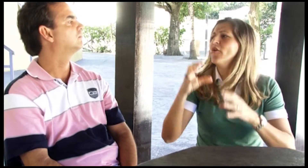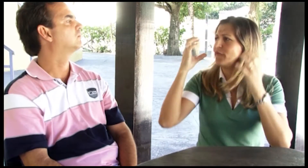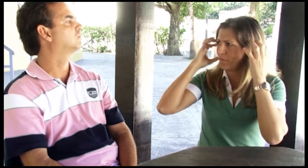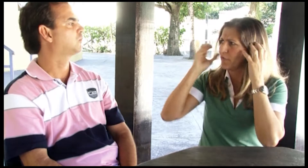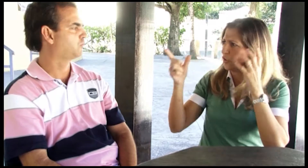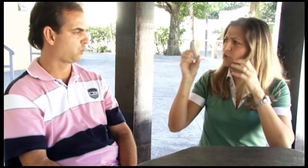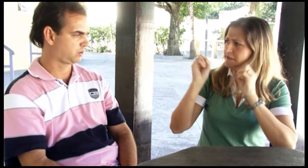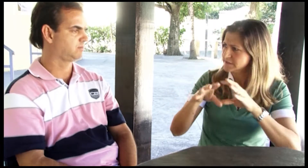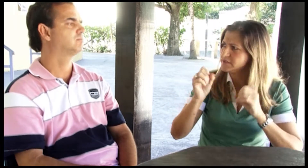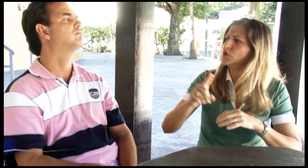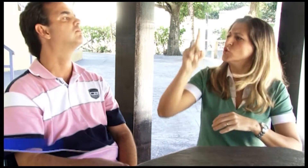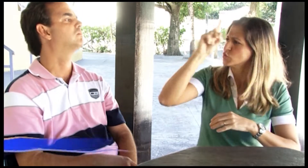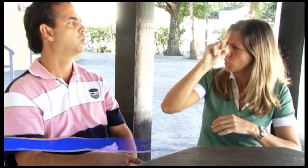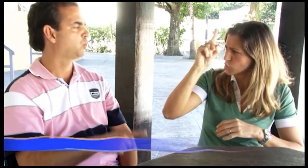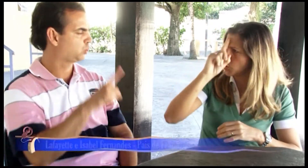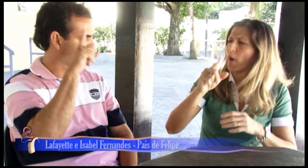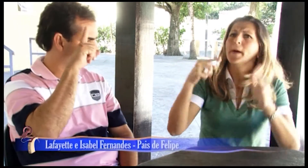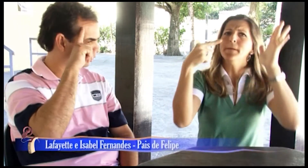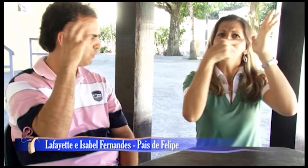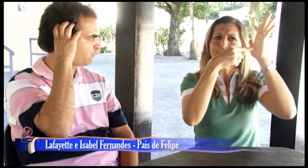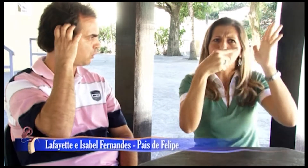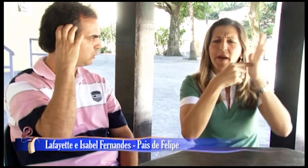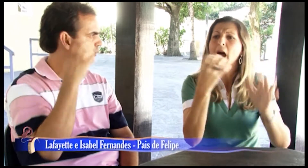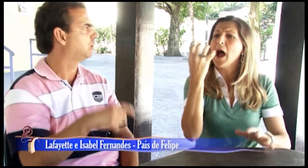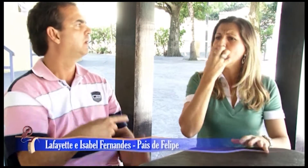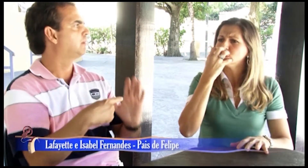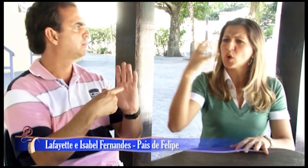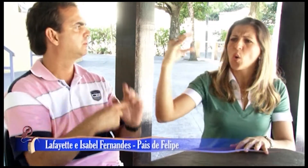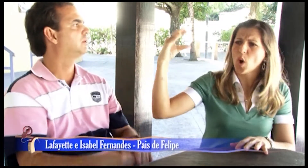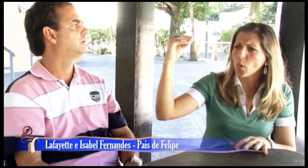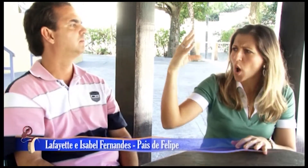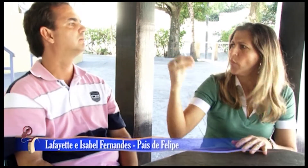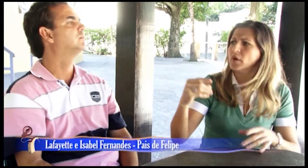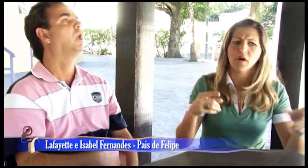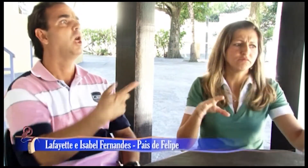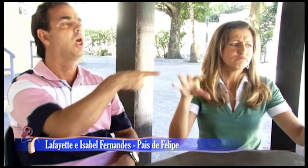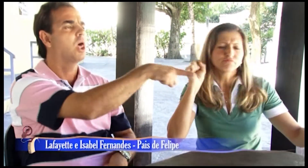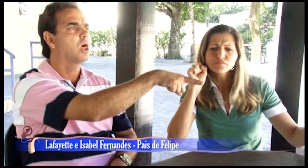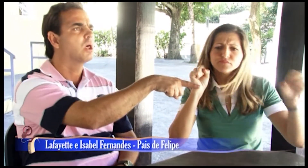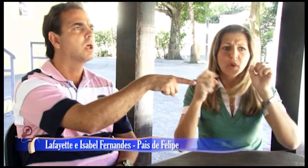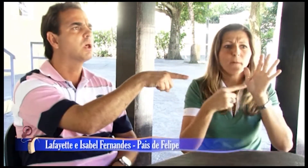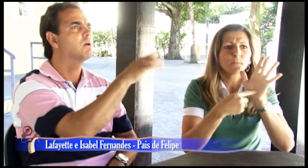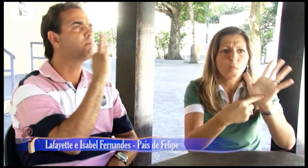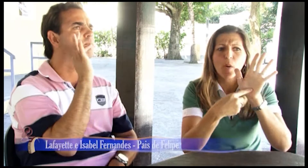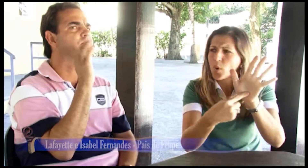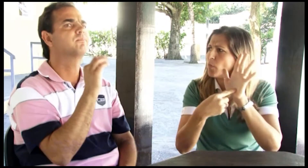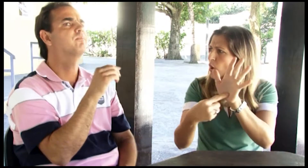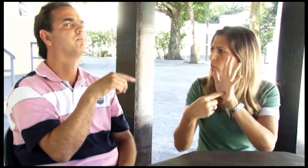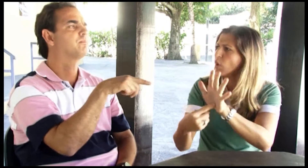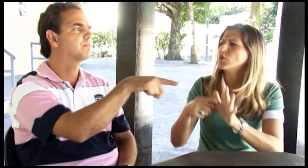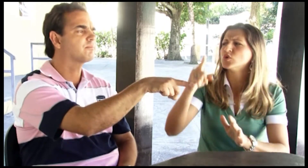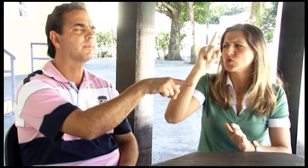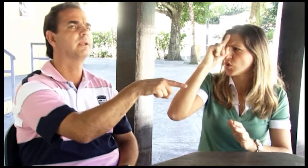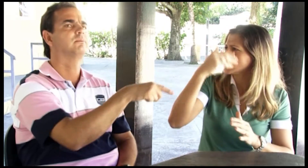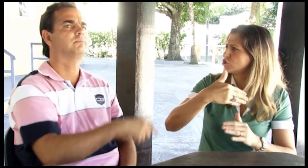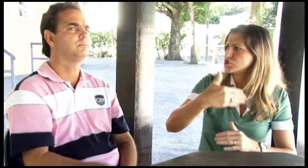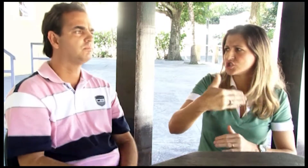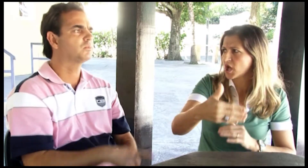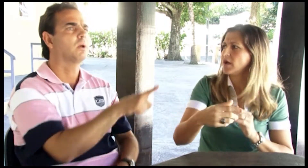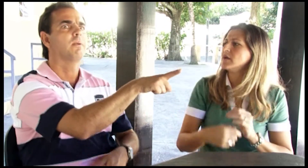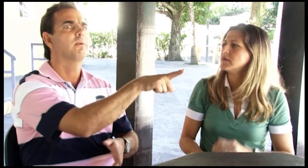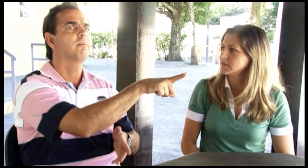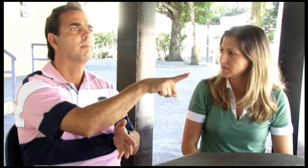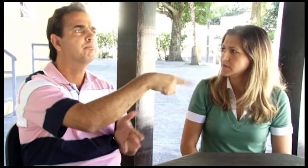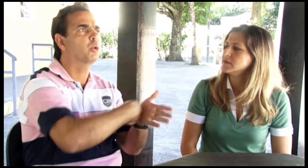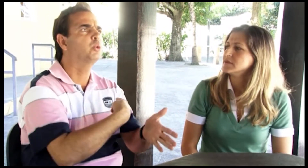Quando nós fomos para casa com ele começou a ir à fono regularmente, então ele começou a discriminar os sons, que era um latido